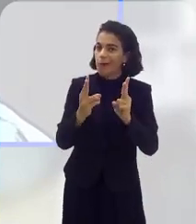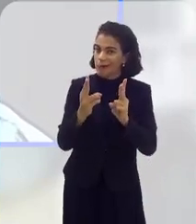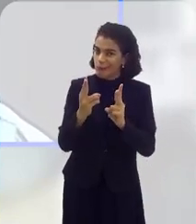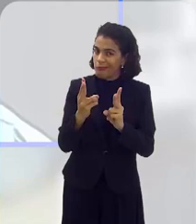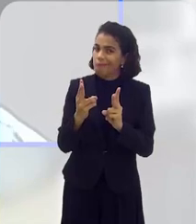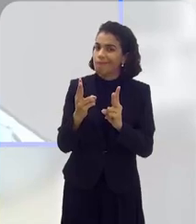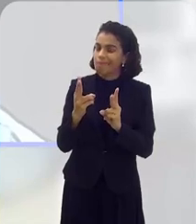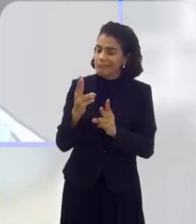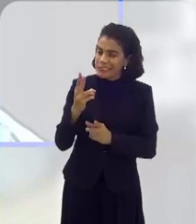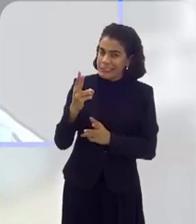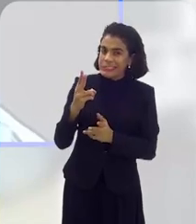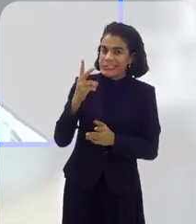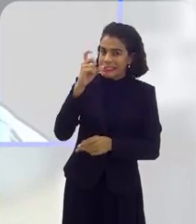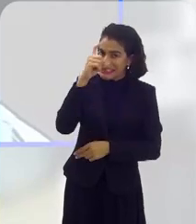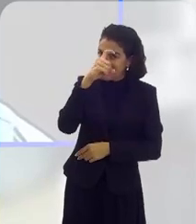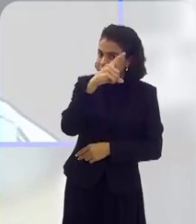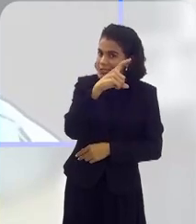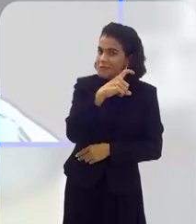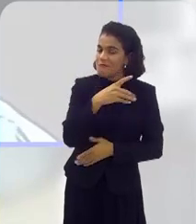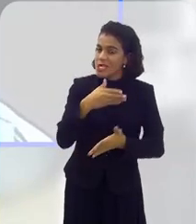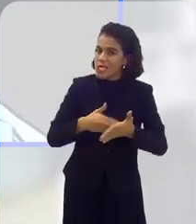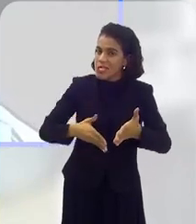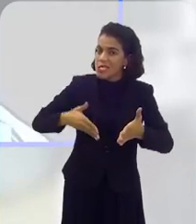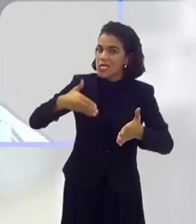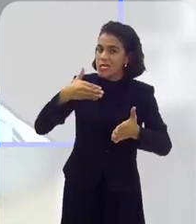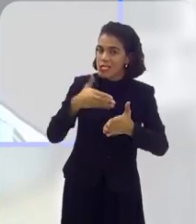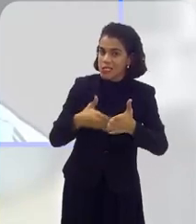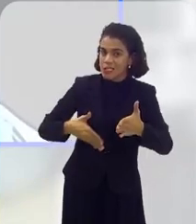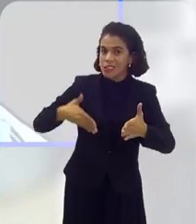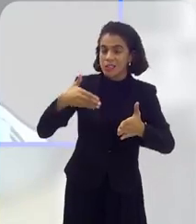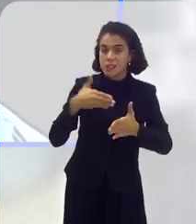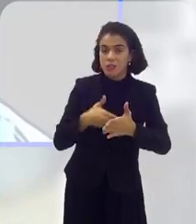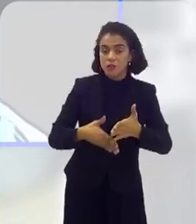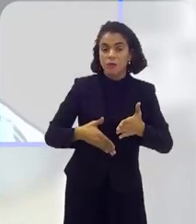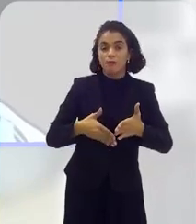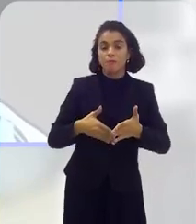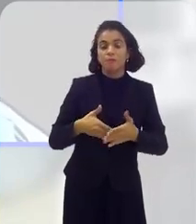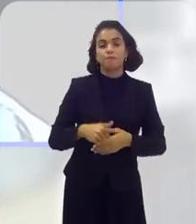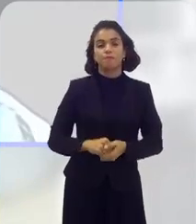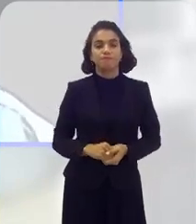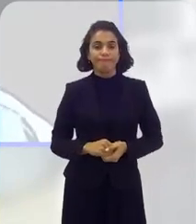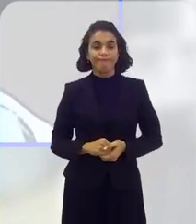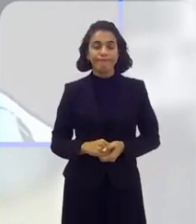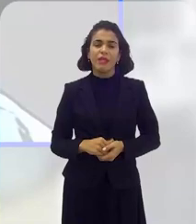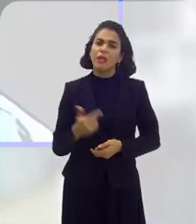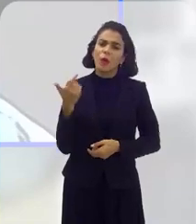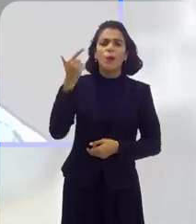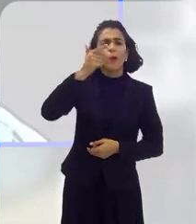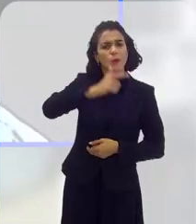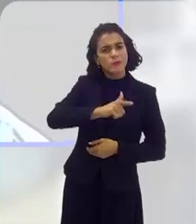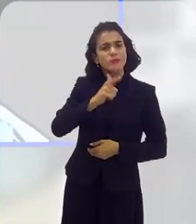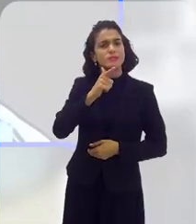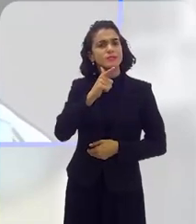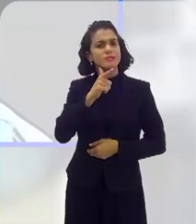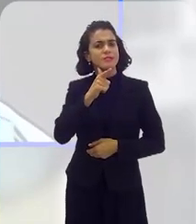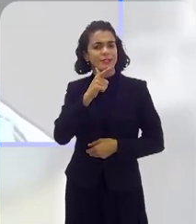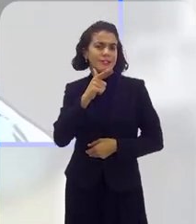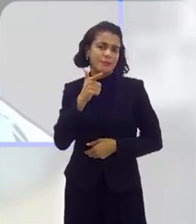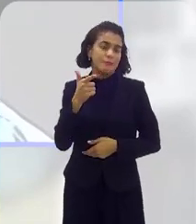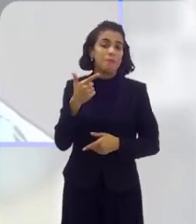Esse caminho ainda é muito tortuoso, muito difícil. E eu consegui chegar